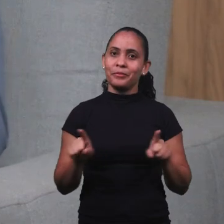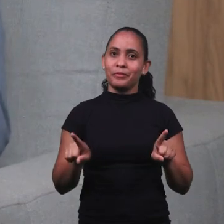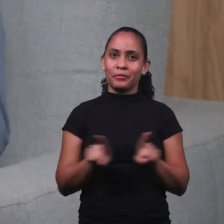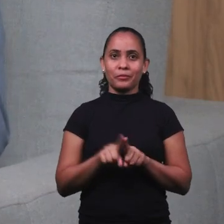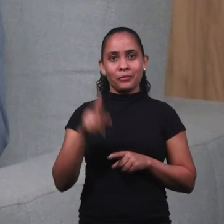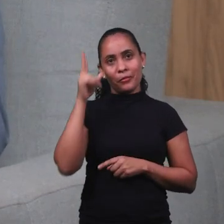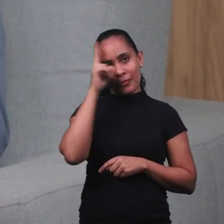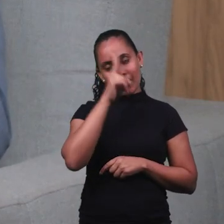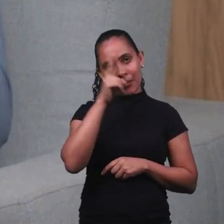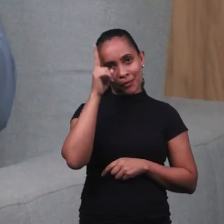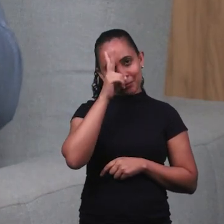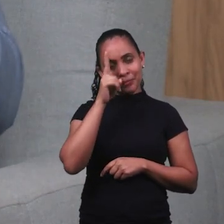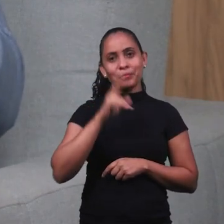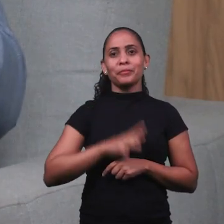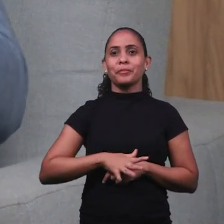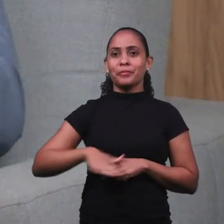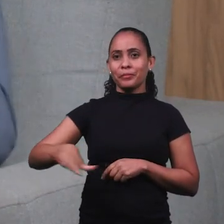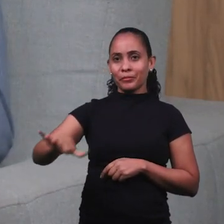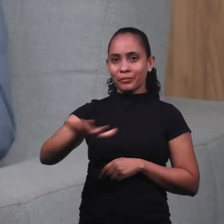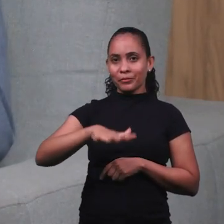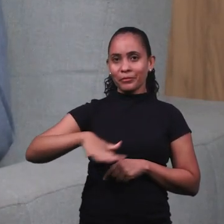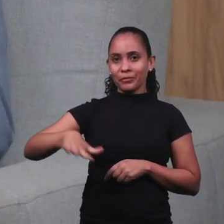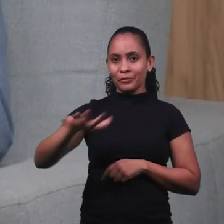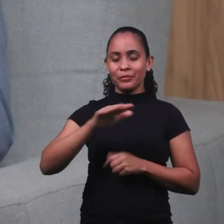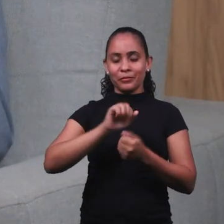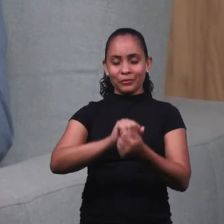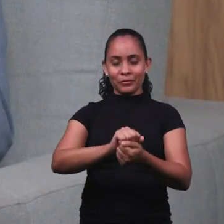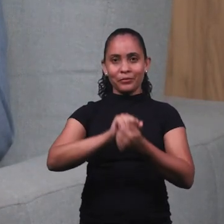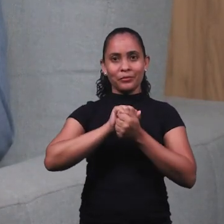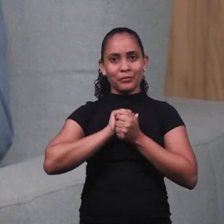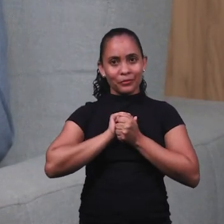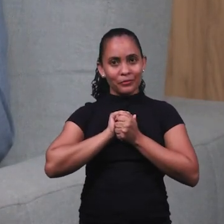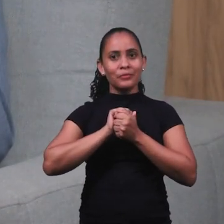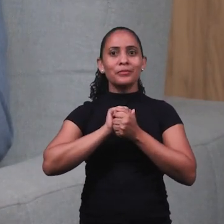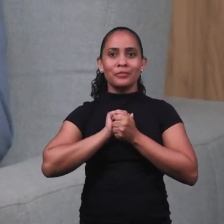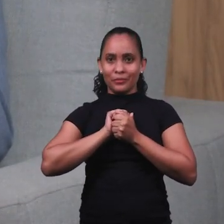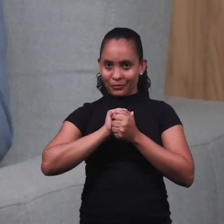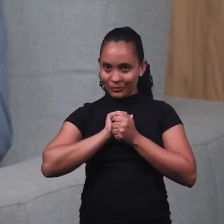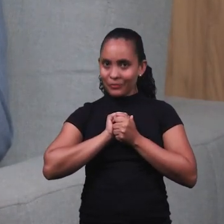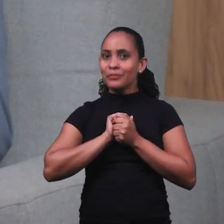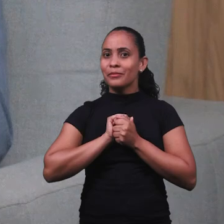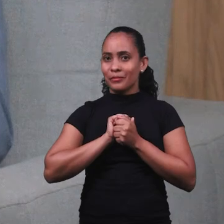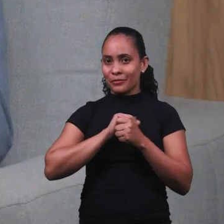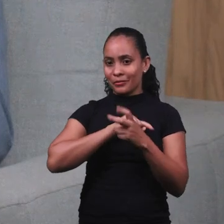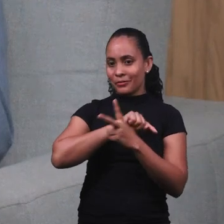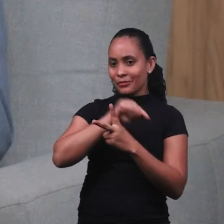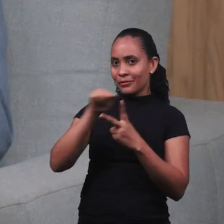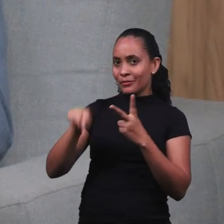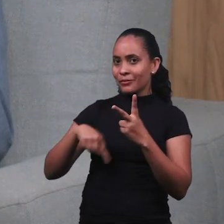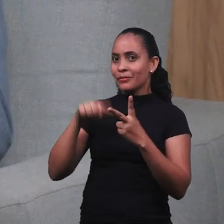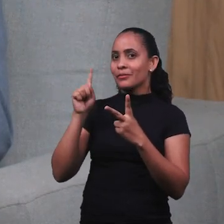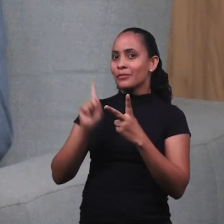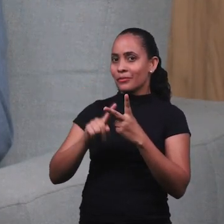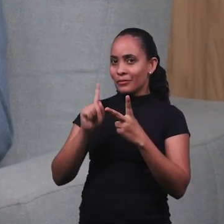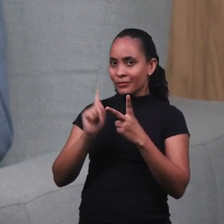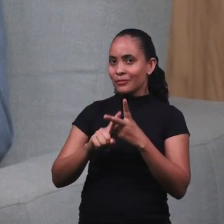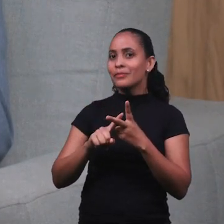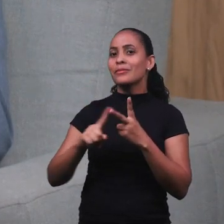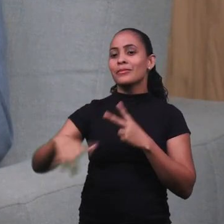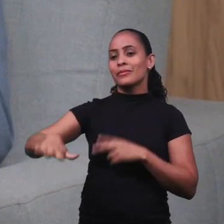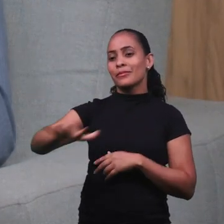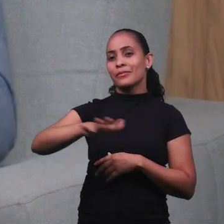irmãos idosos. Lembrar ali os nossos irmãos também que estão junto conosco na igreja de Ilha do Sol e também na igreja de